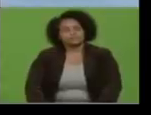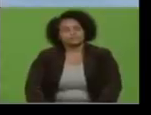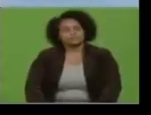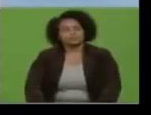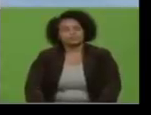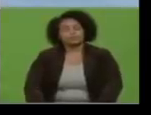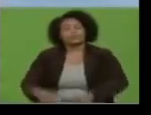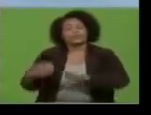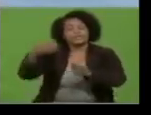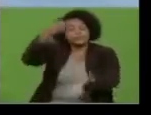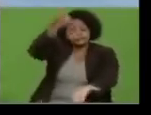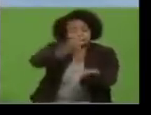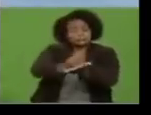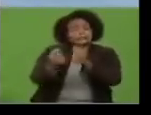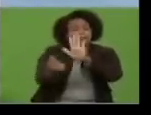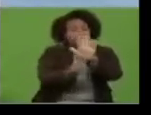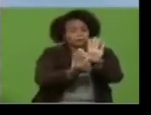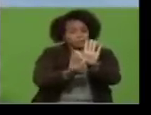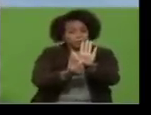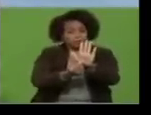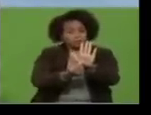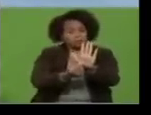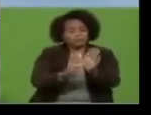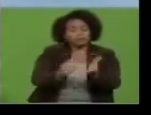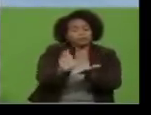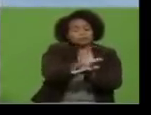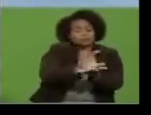Esta decisão, caros compatriotas,